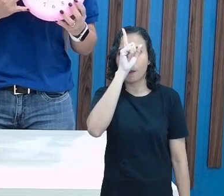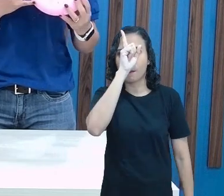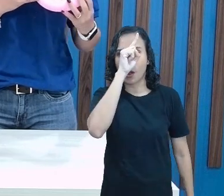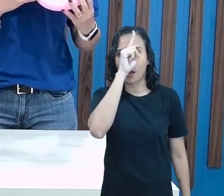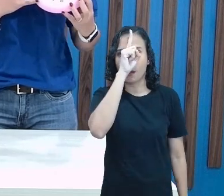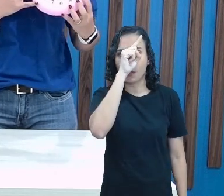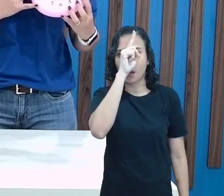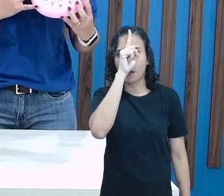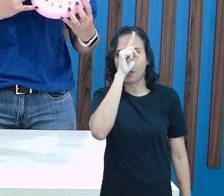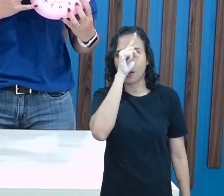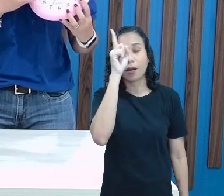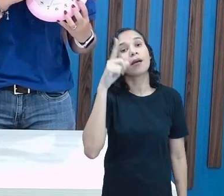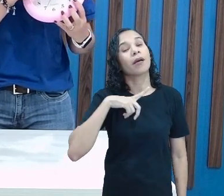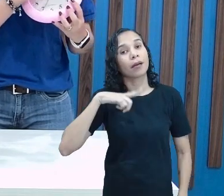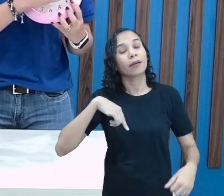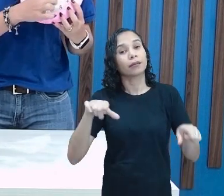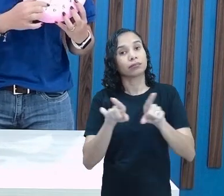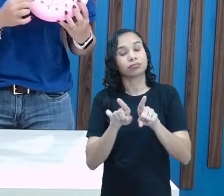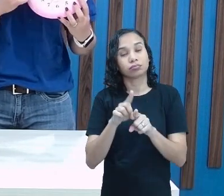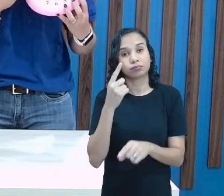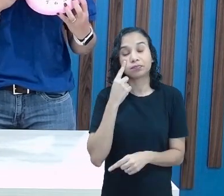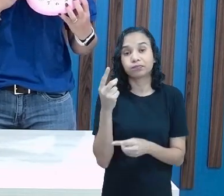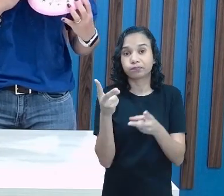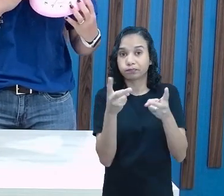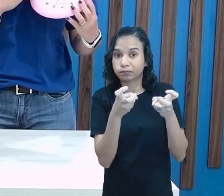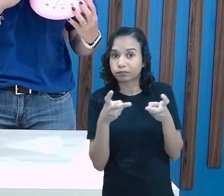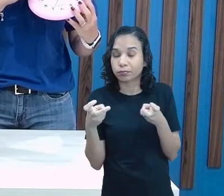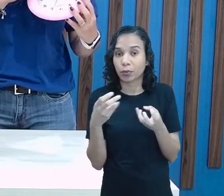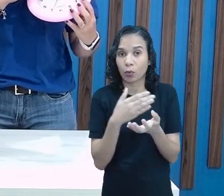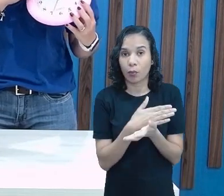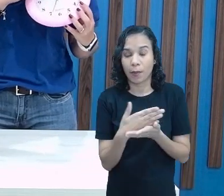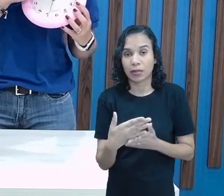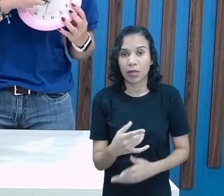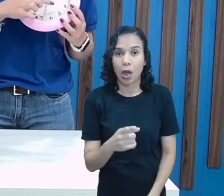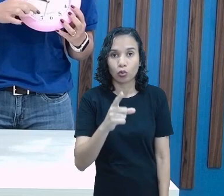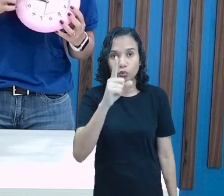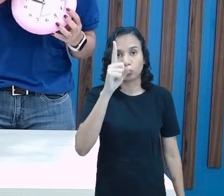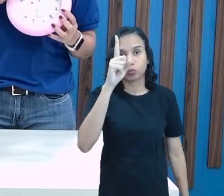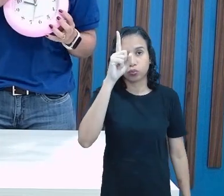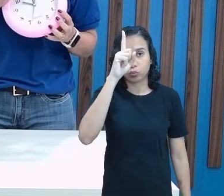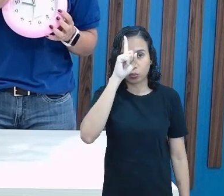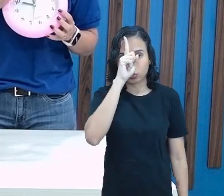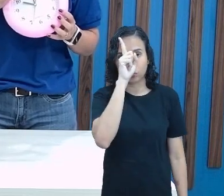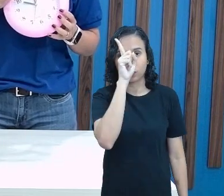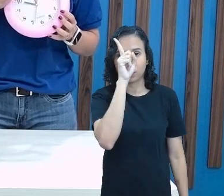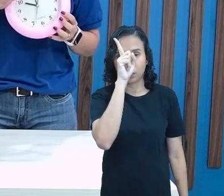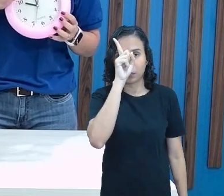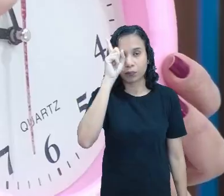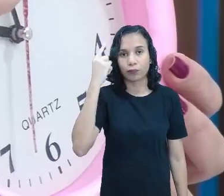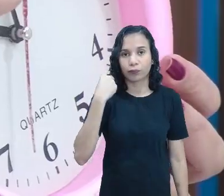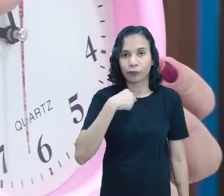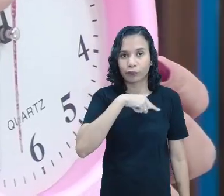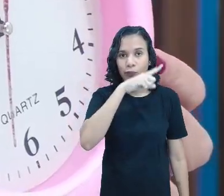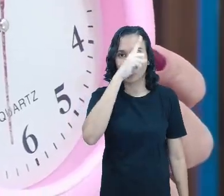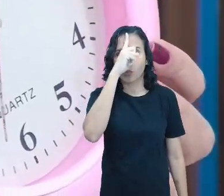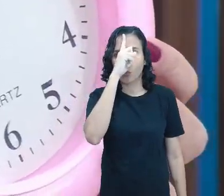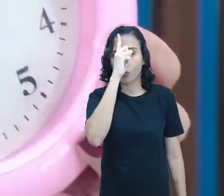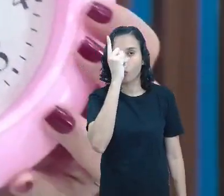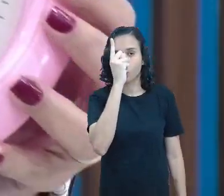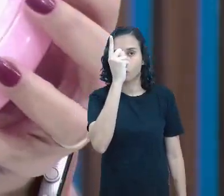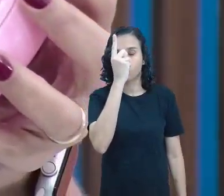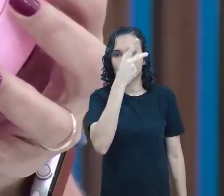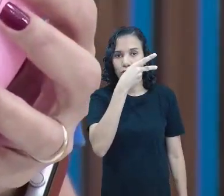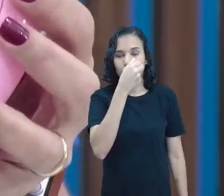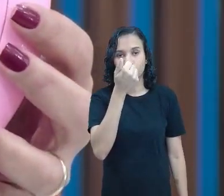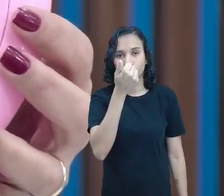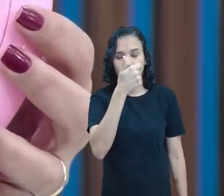E esse relógio, se vocês observarem, ele vai do 1 até o 12. Então, ele tem aqui